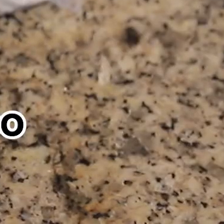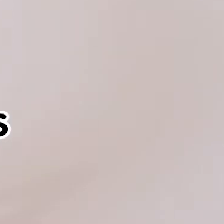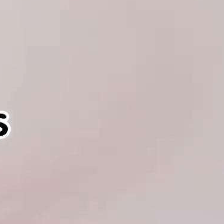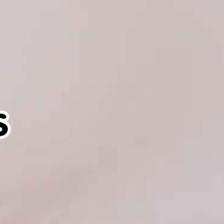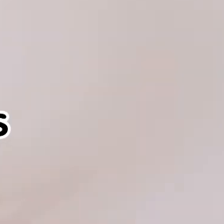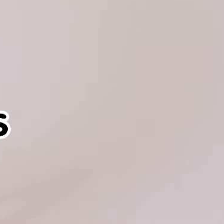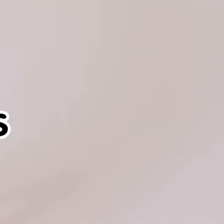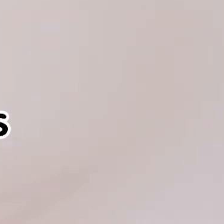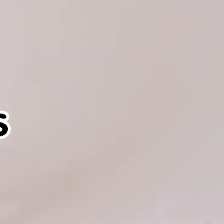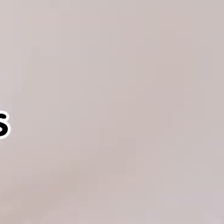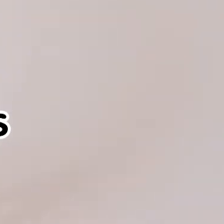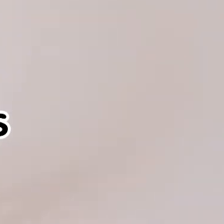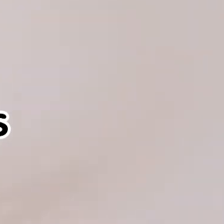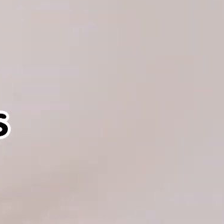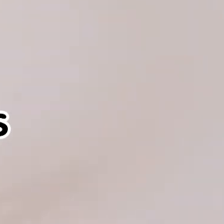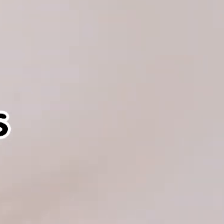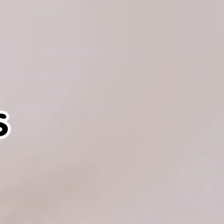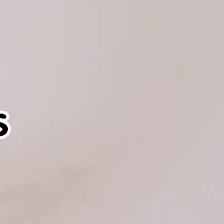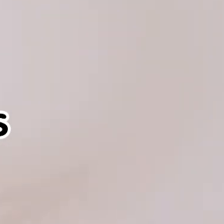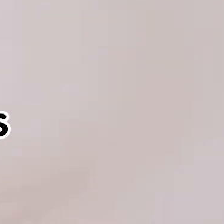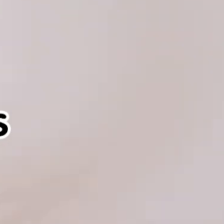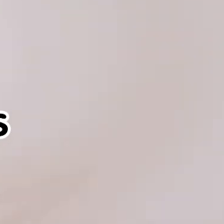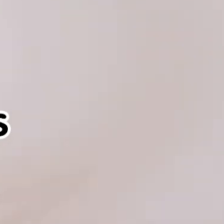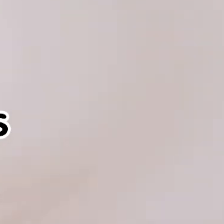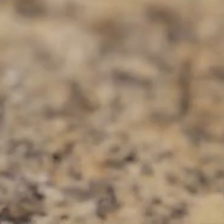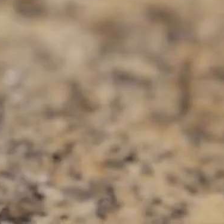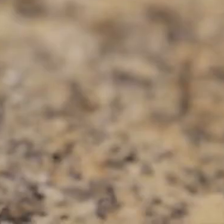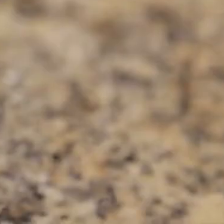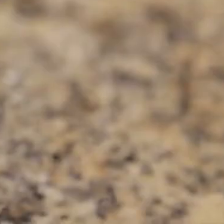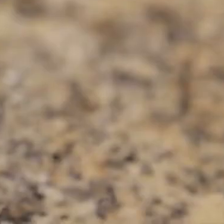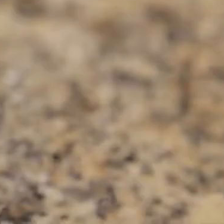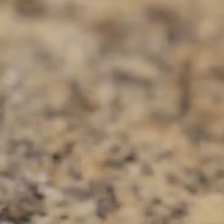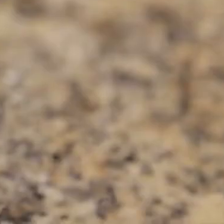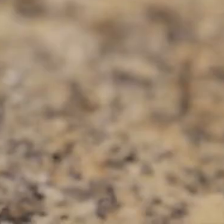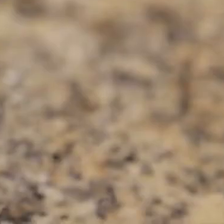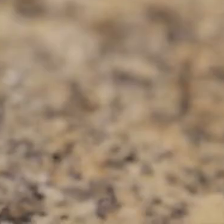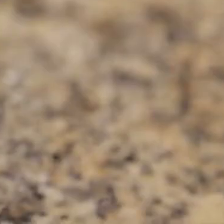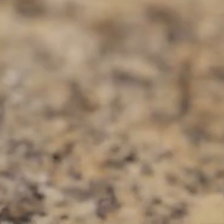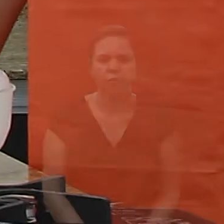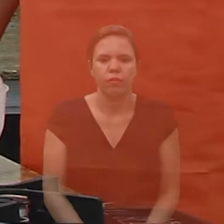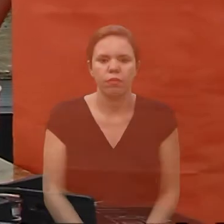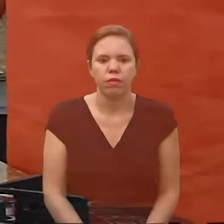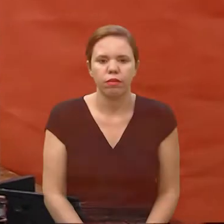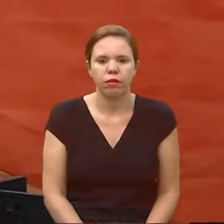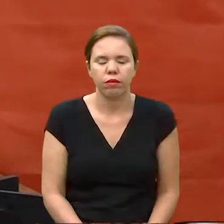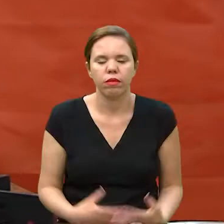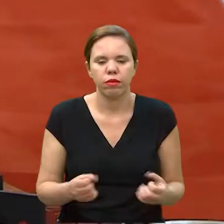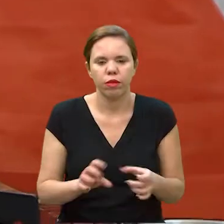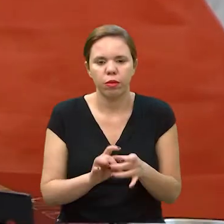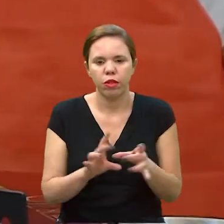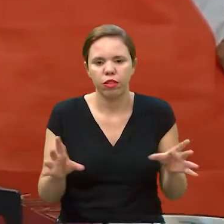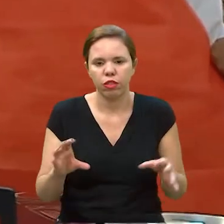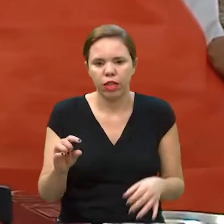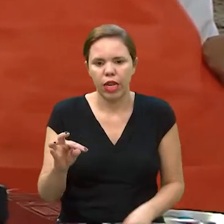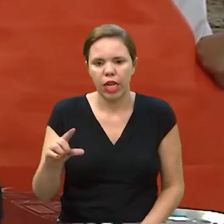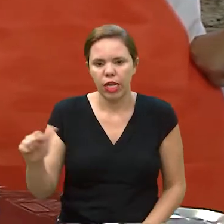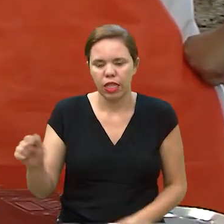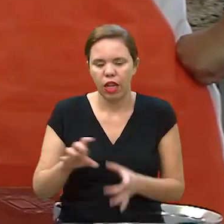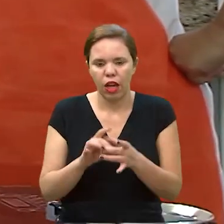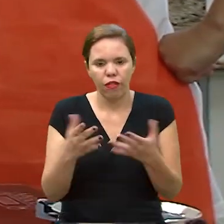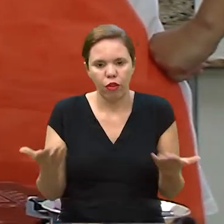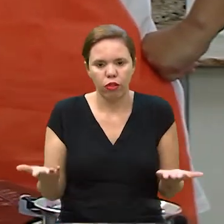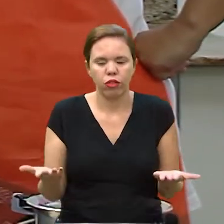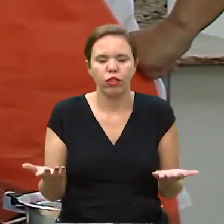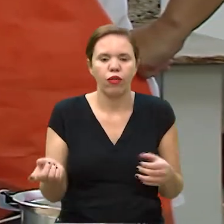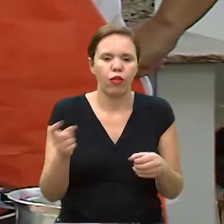trigo, raízes de 1 alho poró médio lavadas e sal a gosto. Vamos deixar a Clarita à vontade e